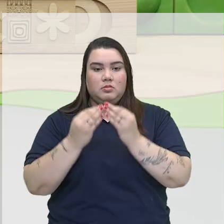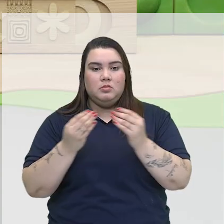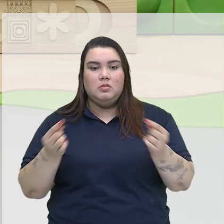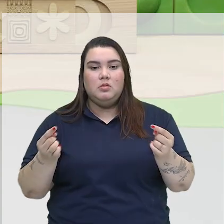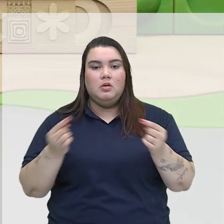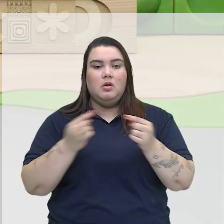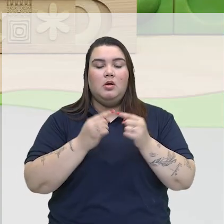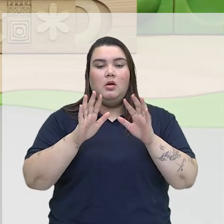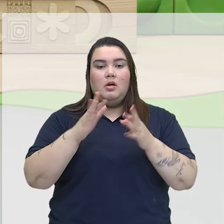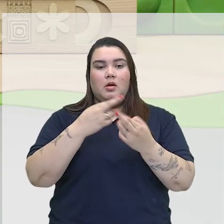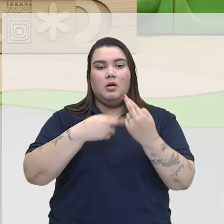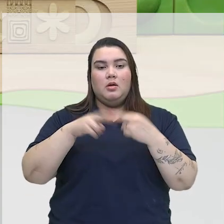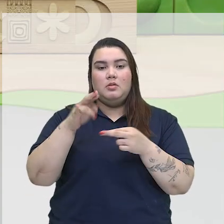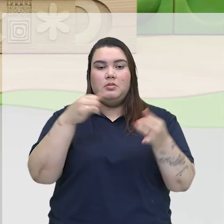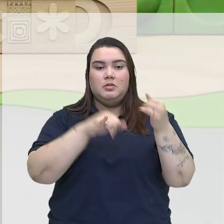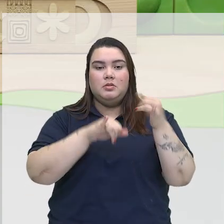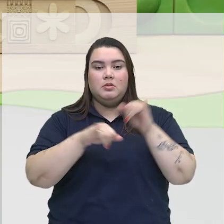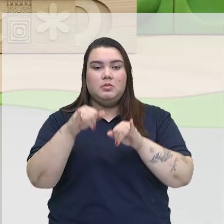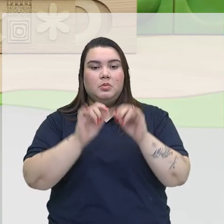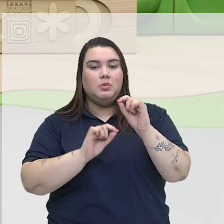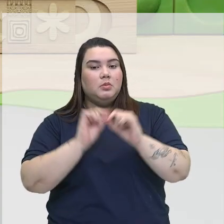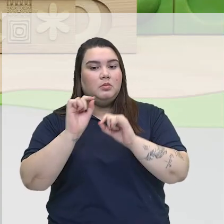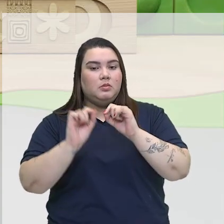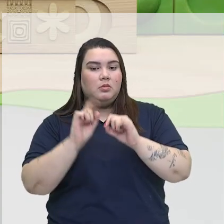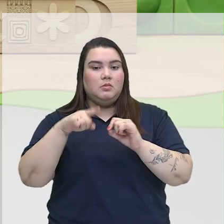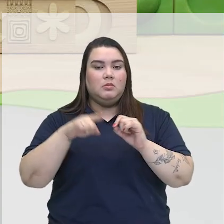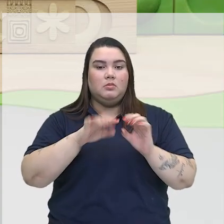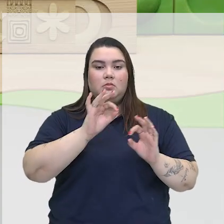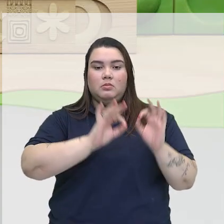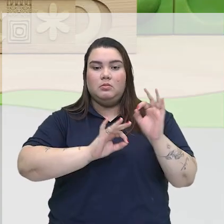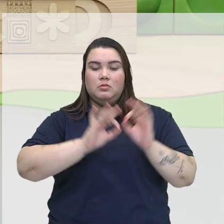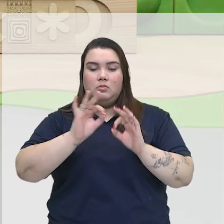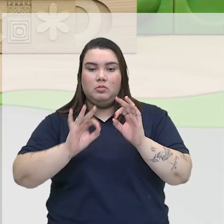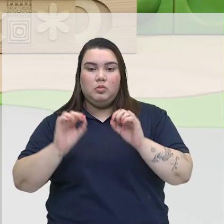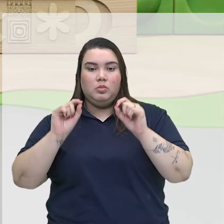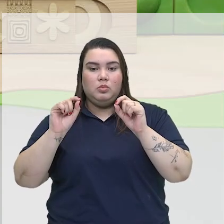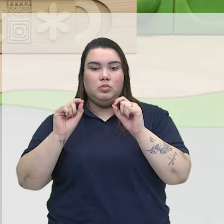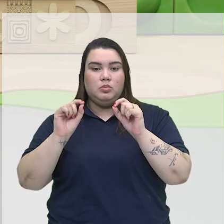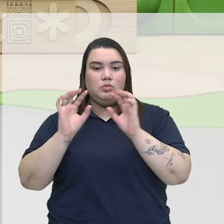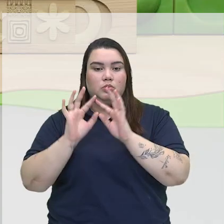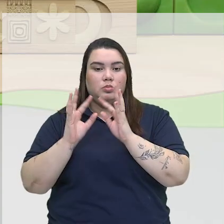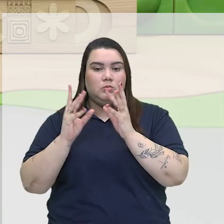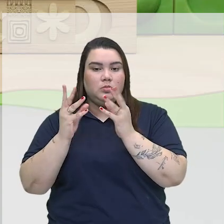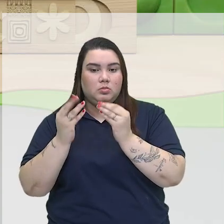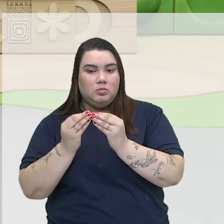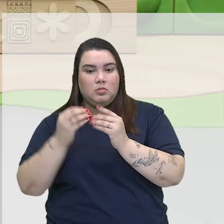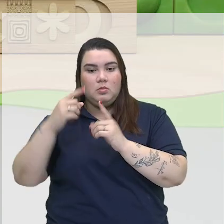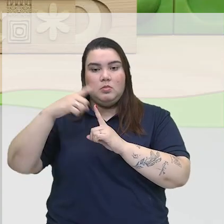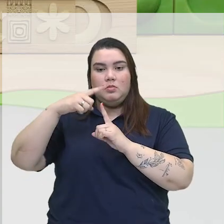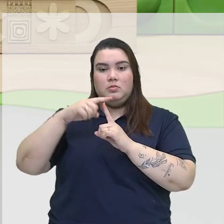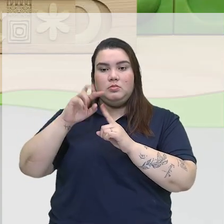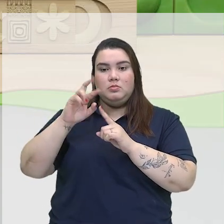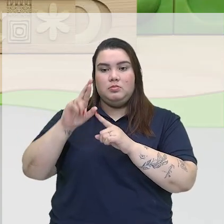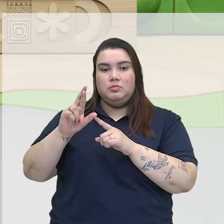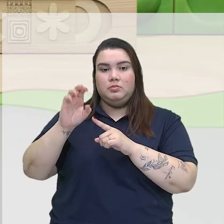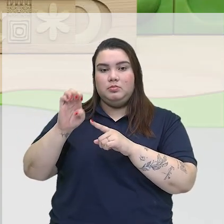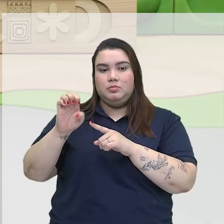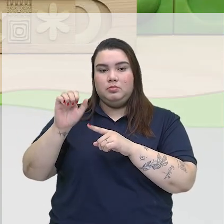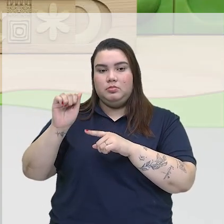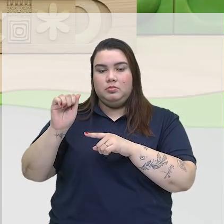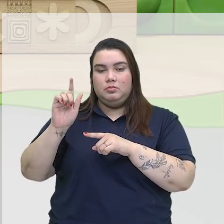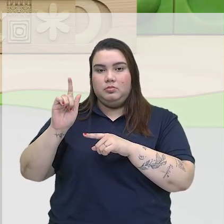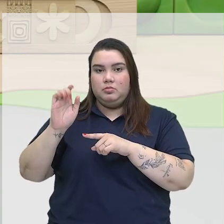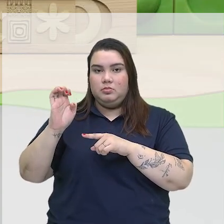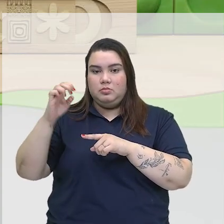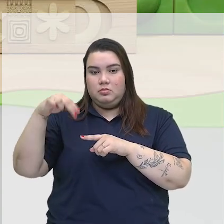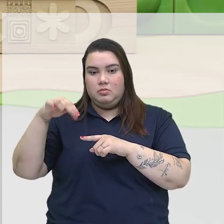a reação química vai ser o quê? Um processo no qual essas substâncias, que nós vamos chamar